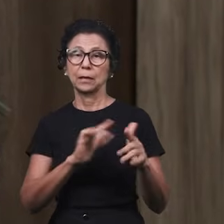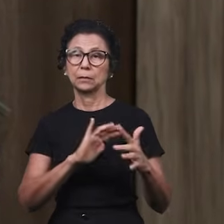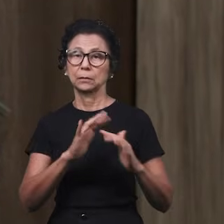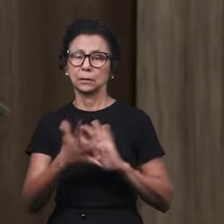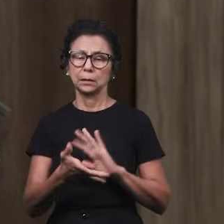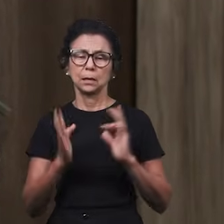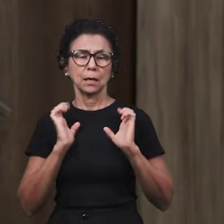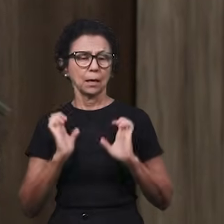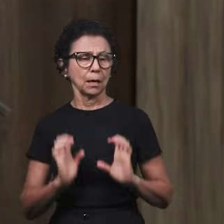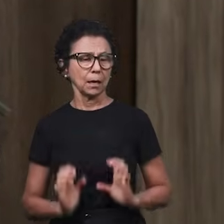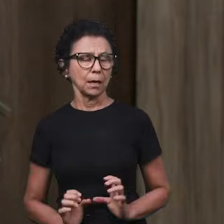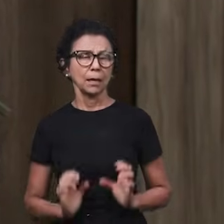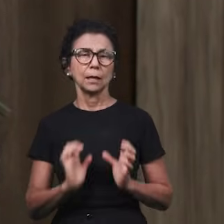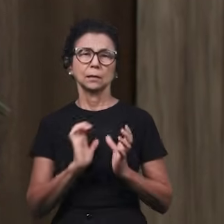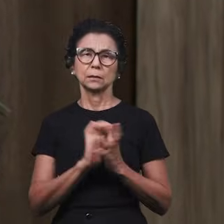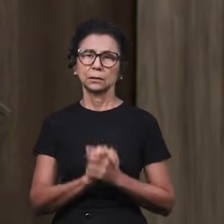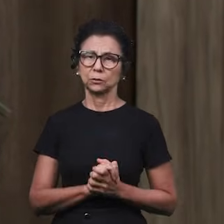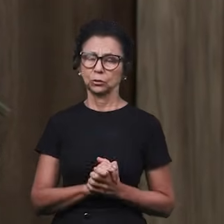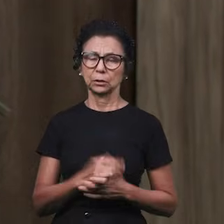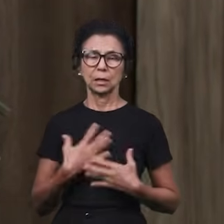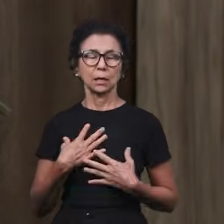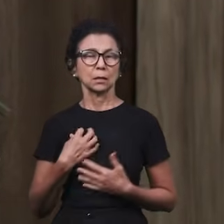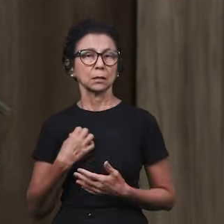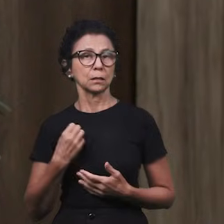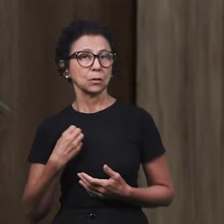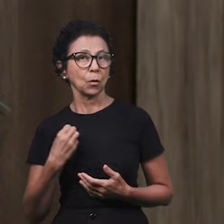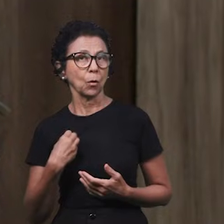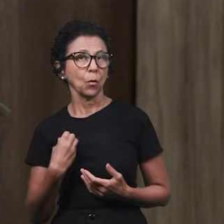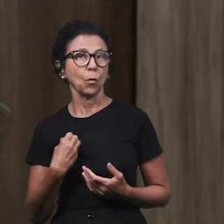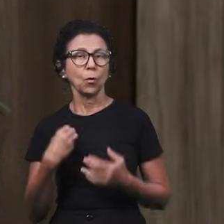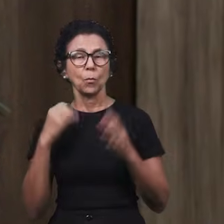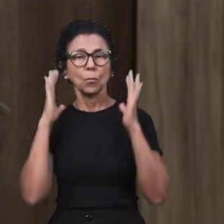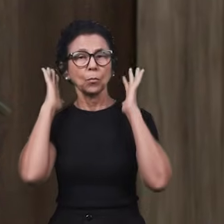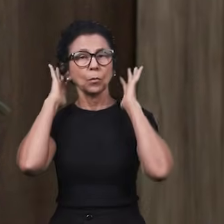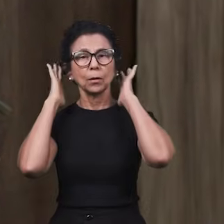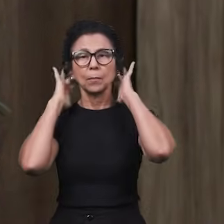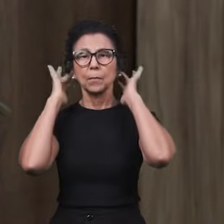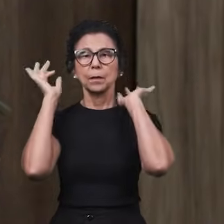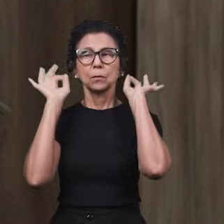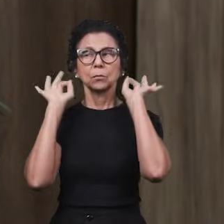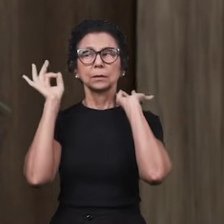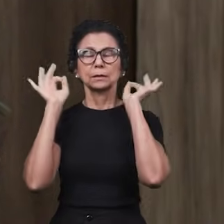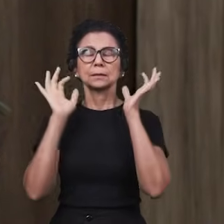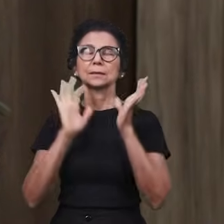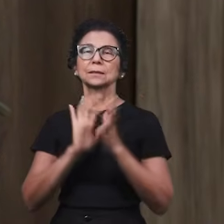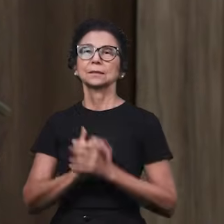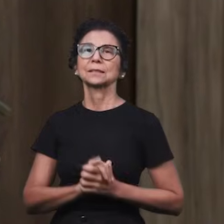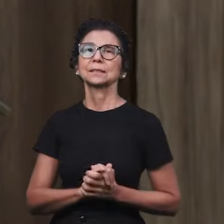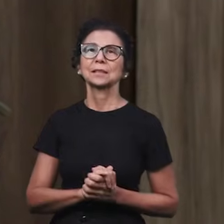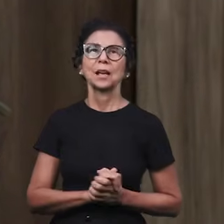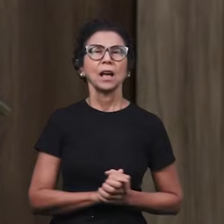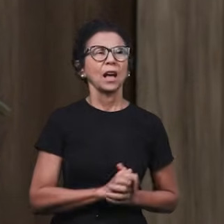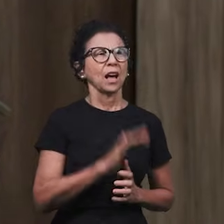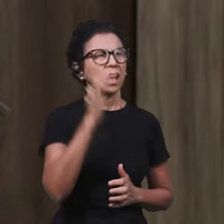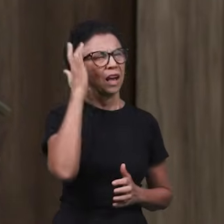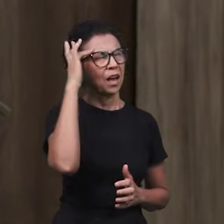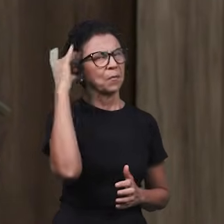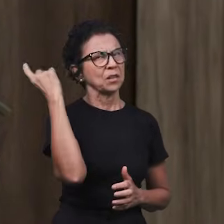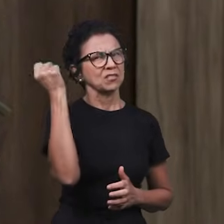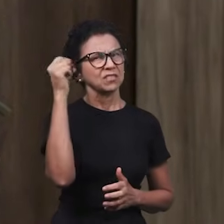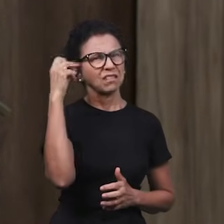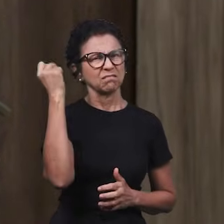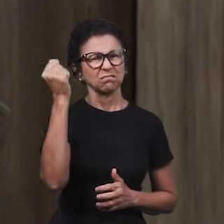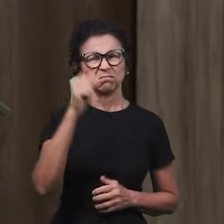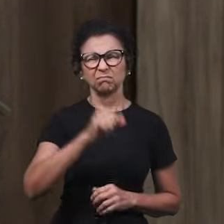postura, às vestes, para as irmãs, o cabelo, como se ajustar. Ah, Priscila, mas eu acho que isso já passou.